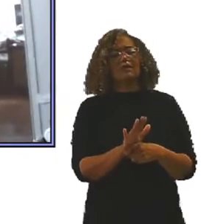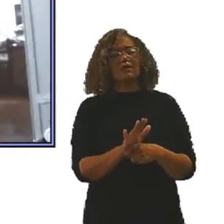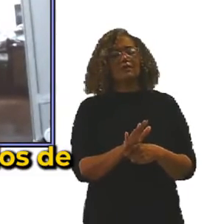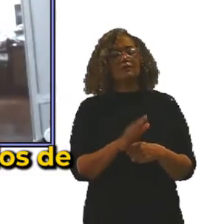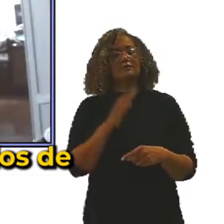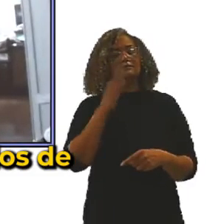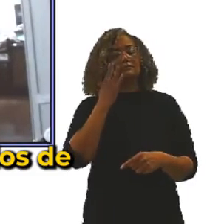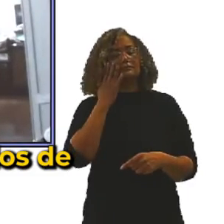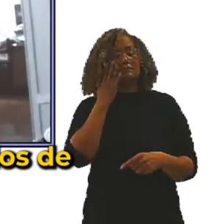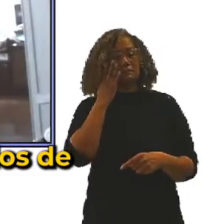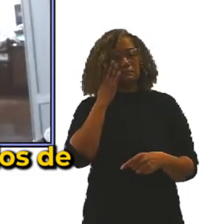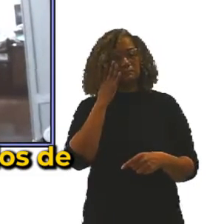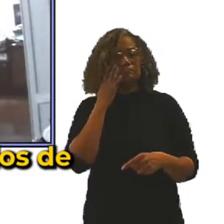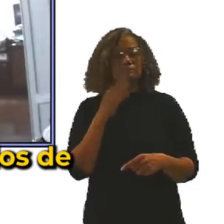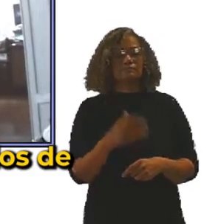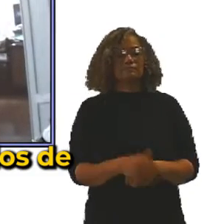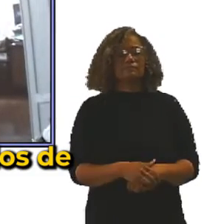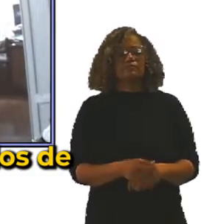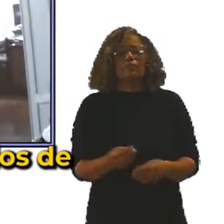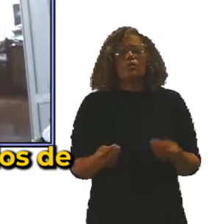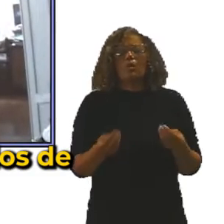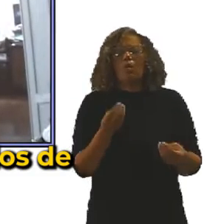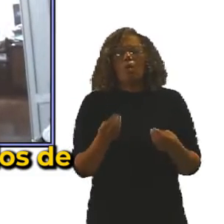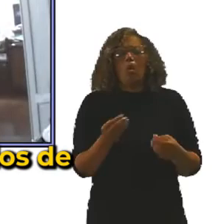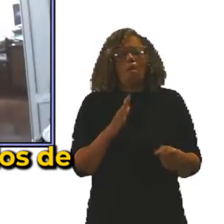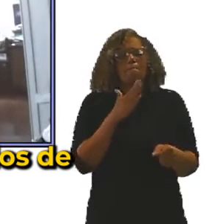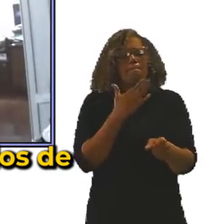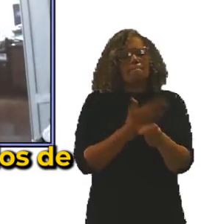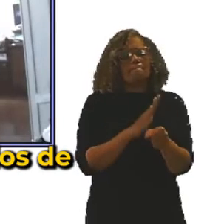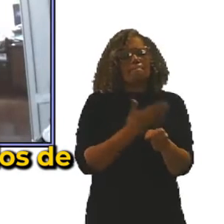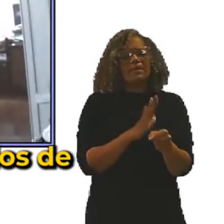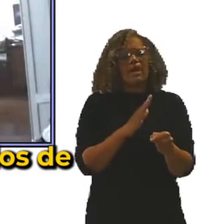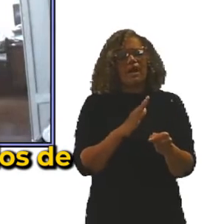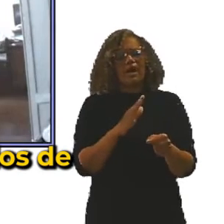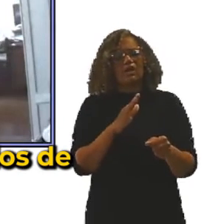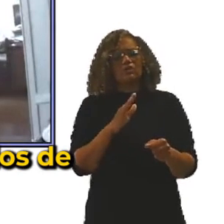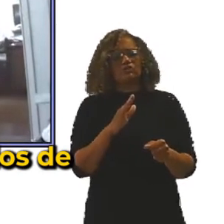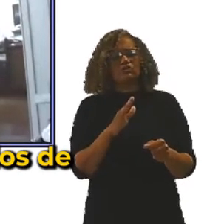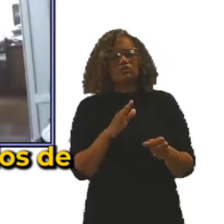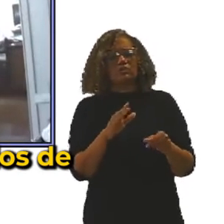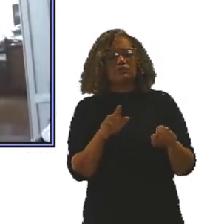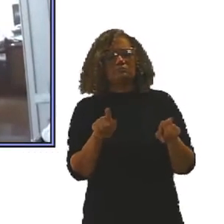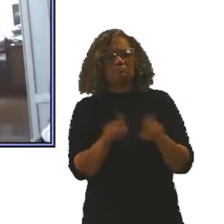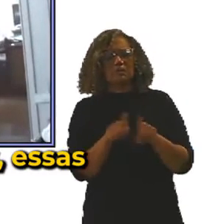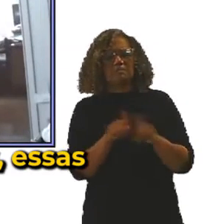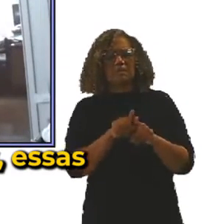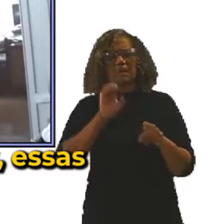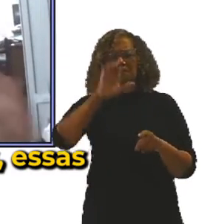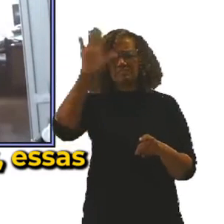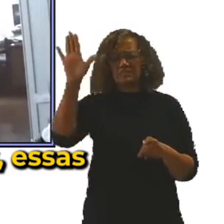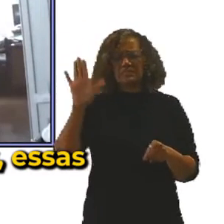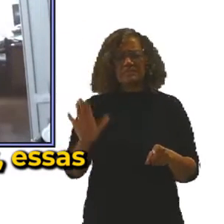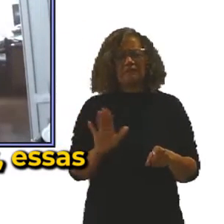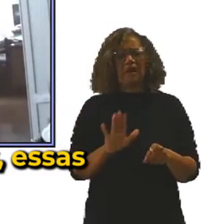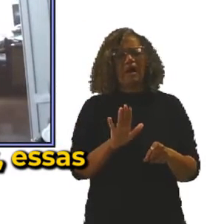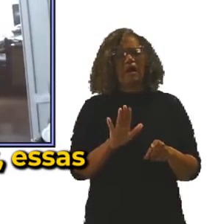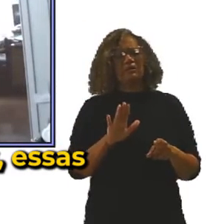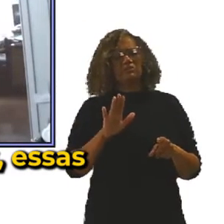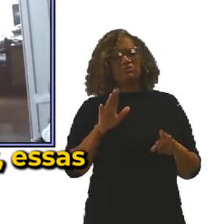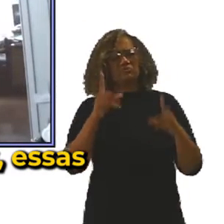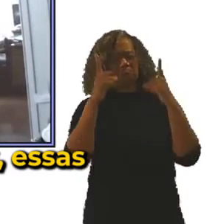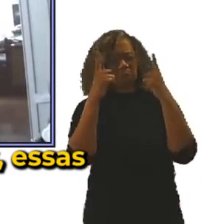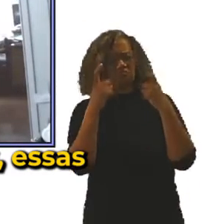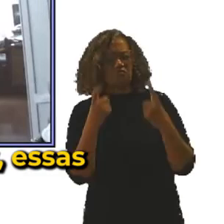patriarcais, sobre as práticas sociais, sobre os estados de violência que permeiam e